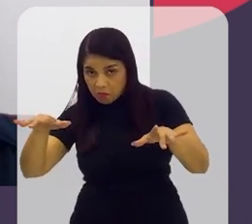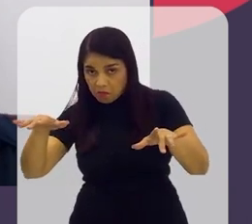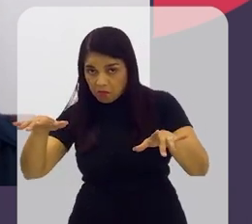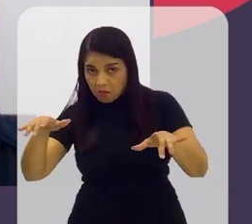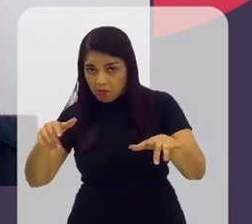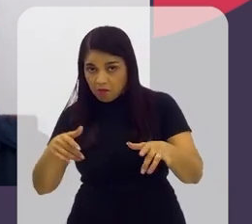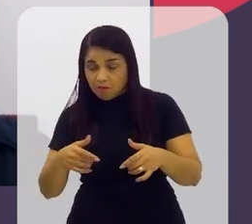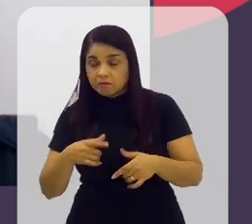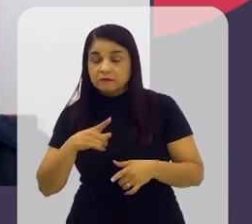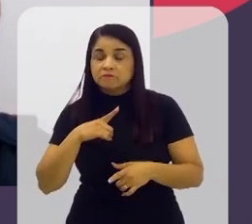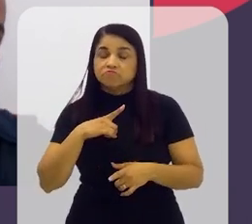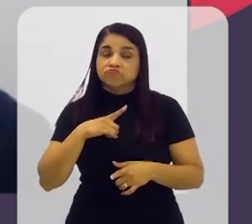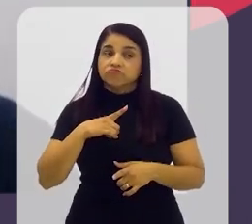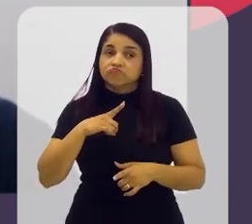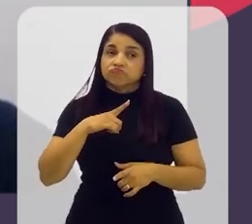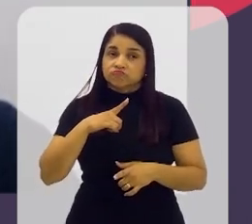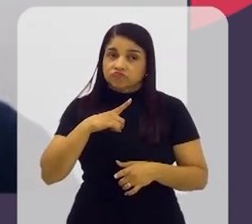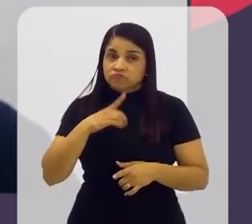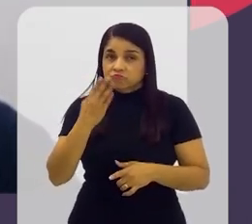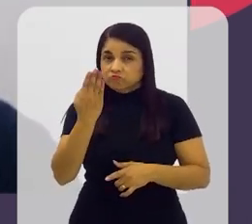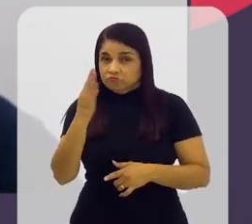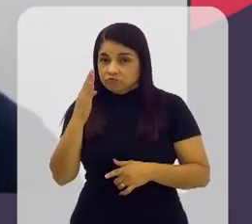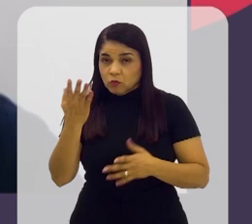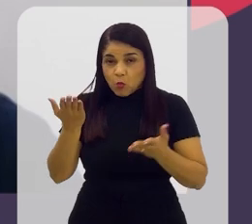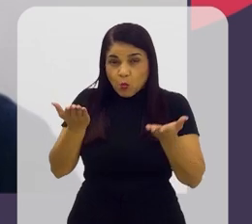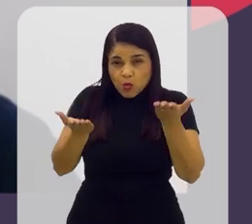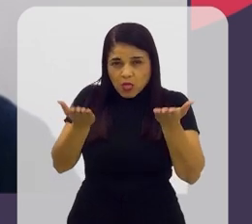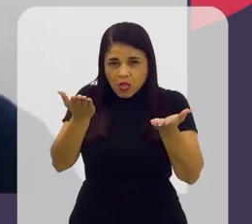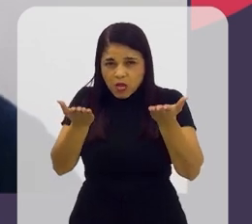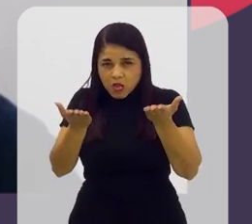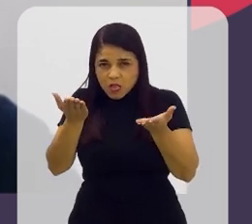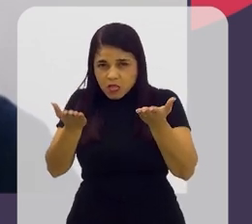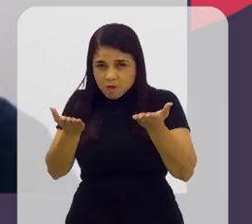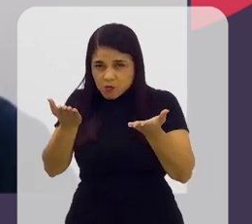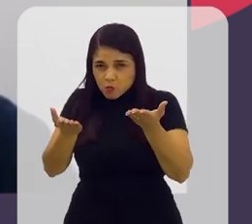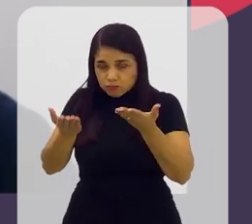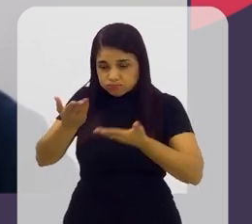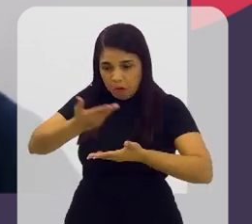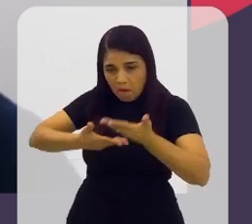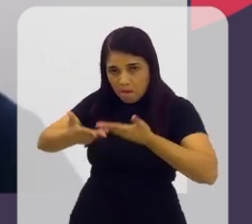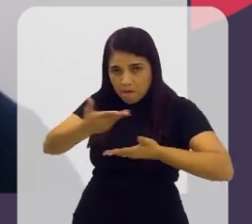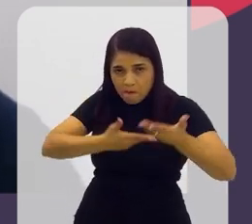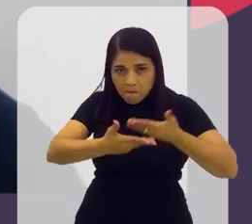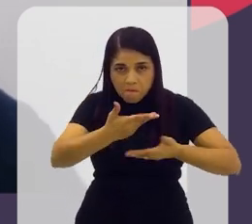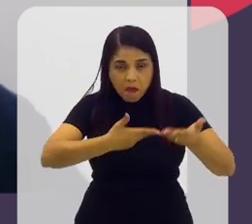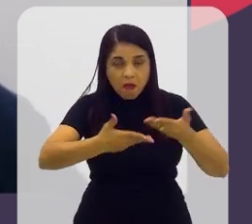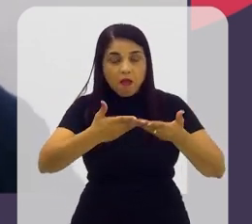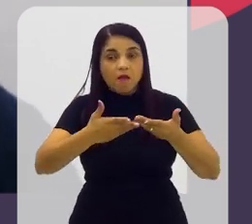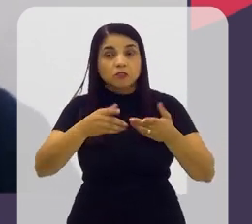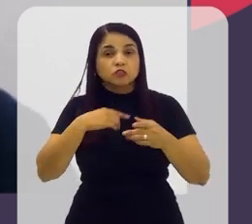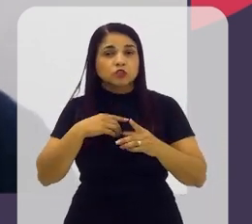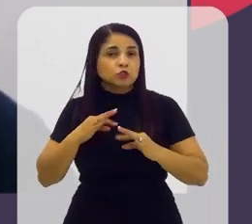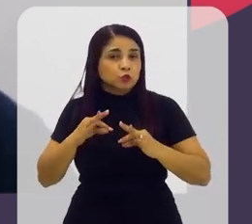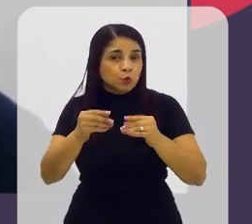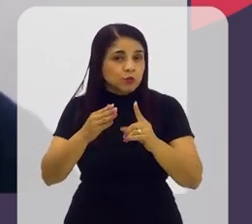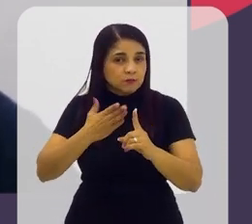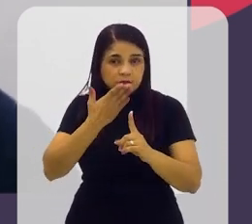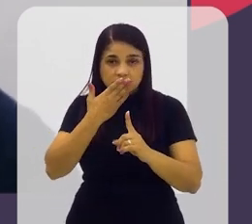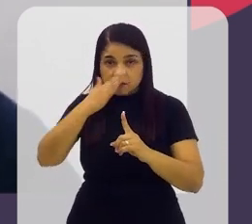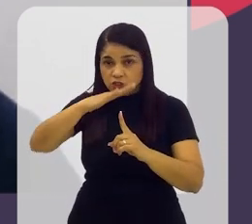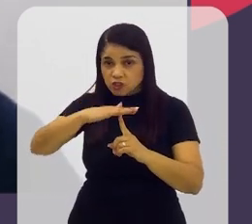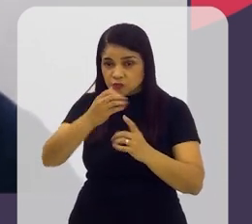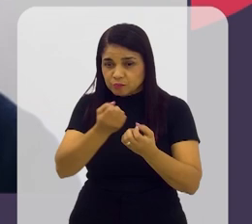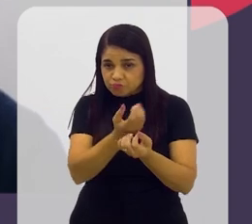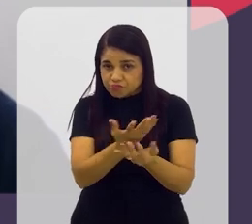Porque a gente tem na biologia um equilíbrio que ele é muito dinâmico, né? Então, toda espécie que entra